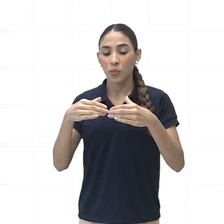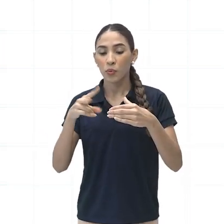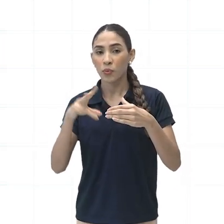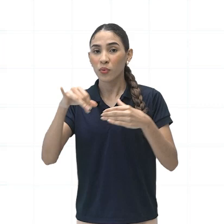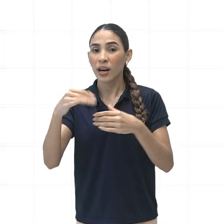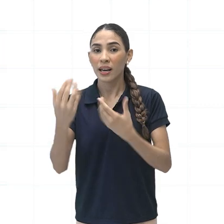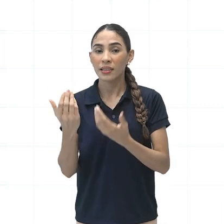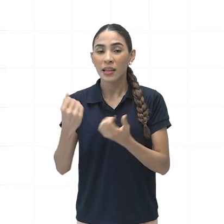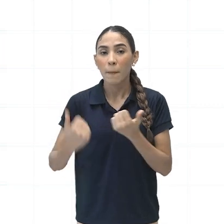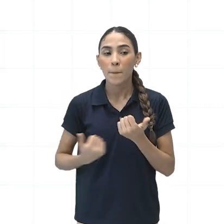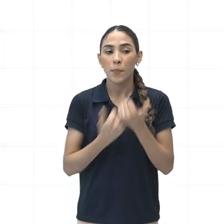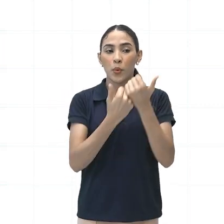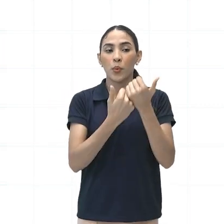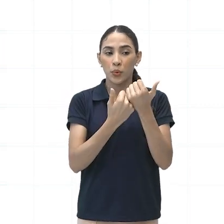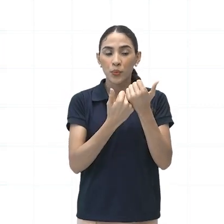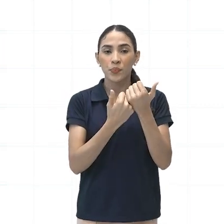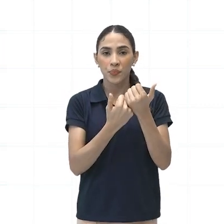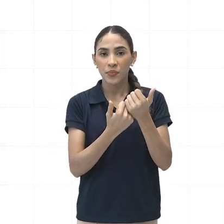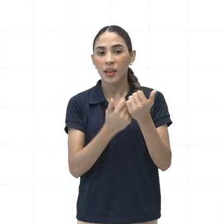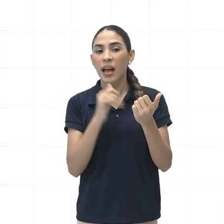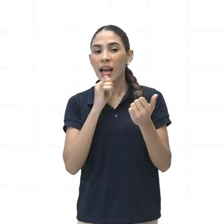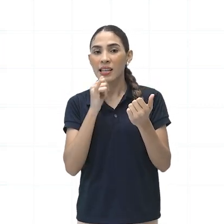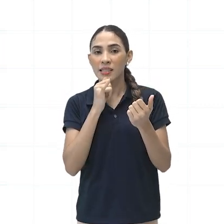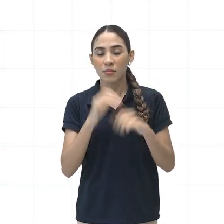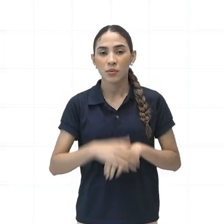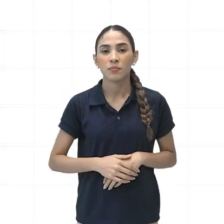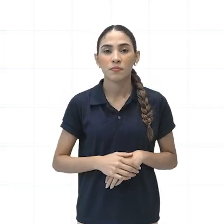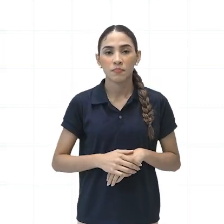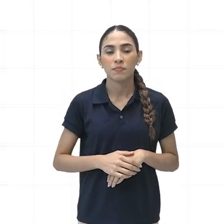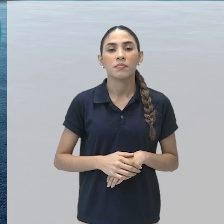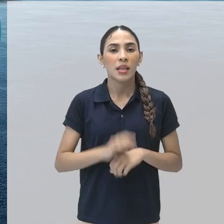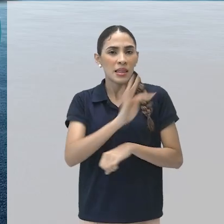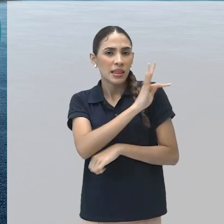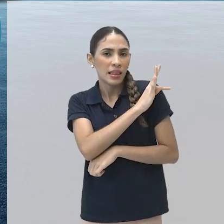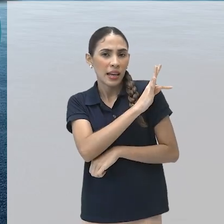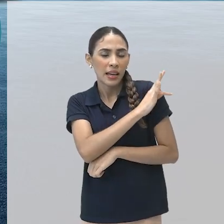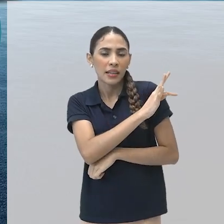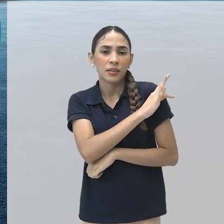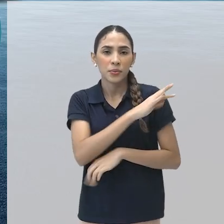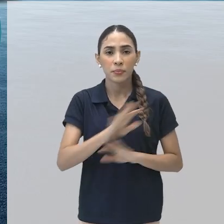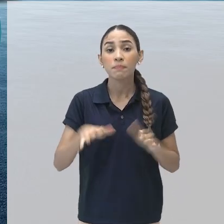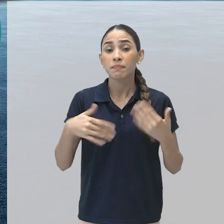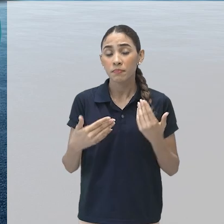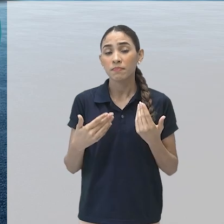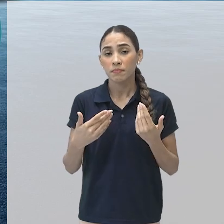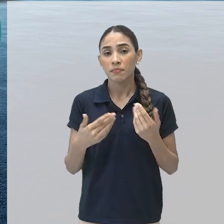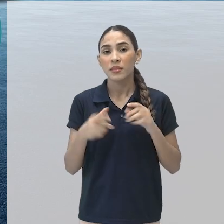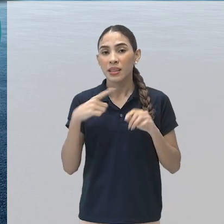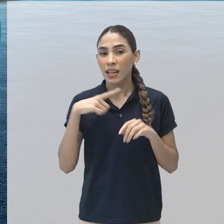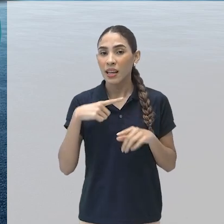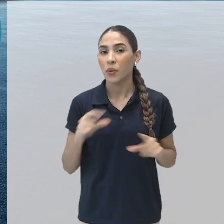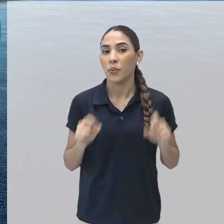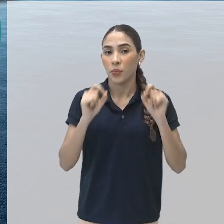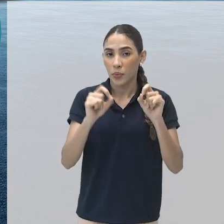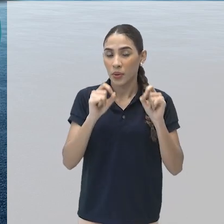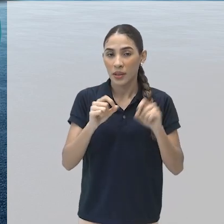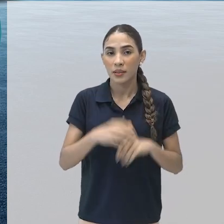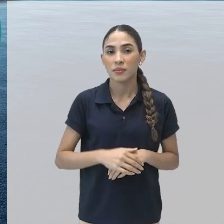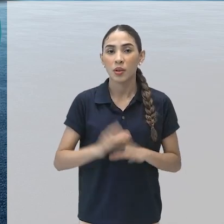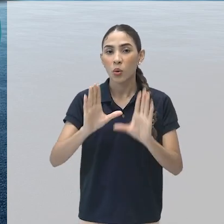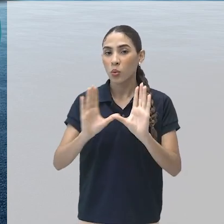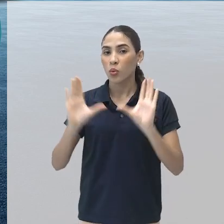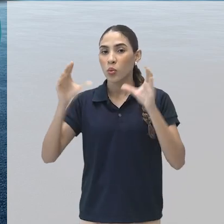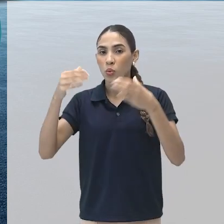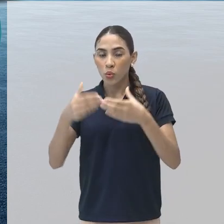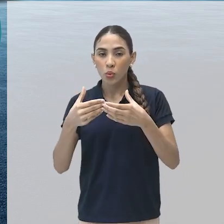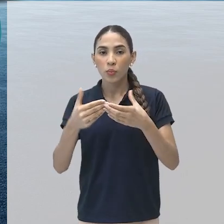aquele suporte, né, tanto lutadores quanto técnico, a gente trabalha aí a questão do espírito